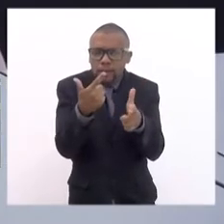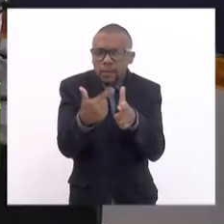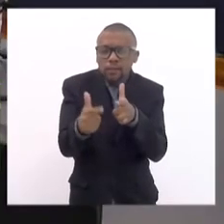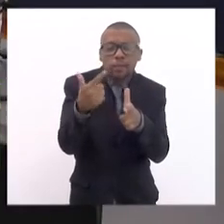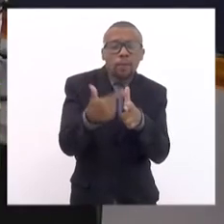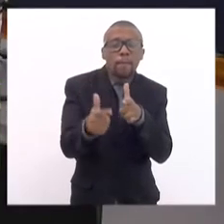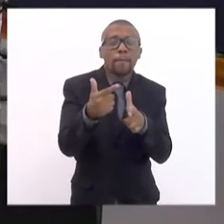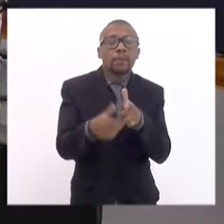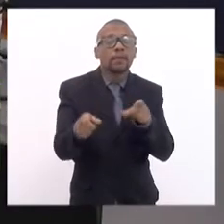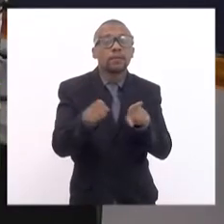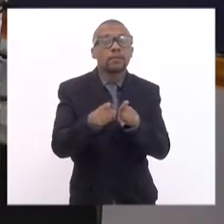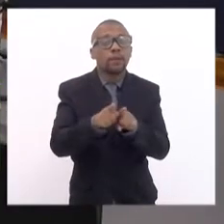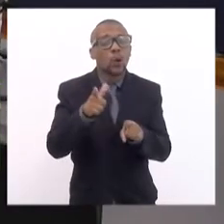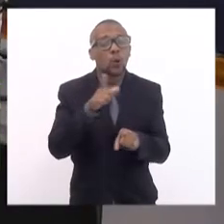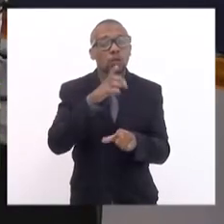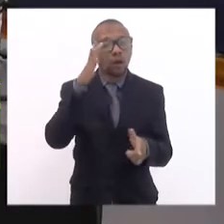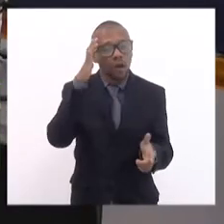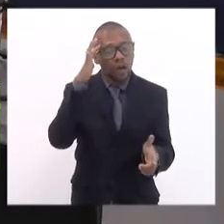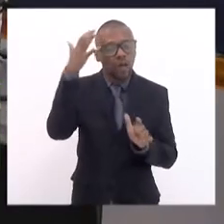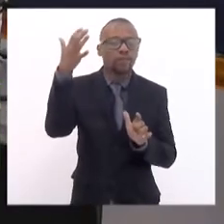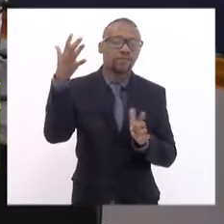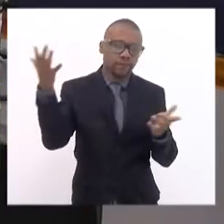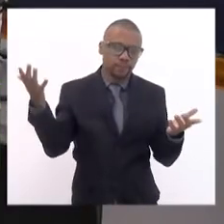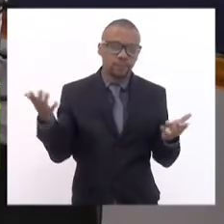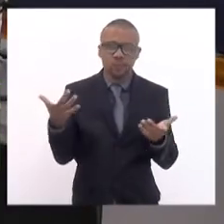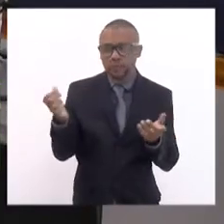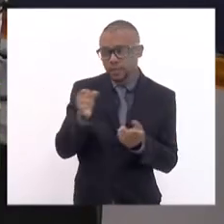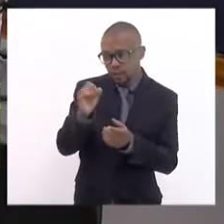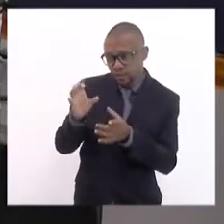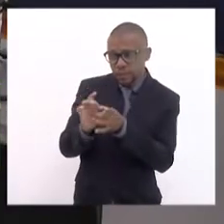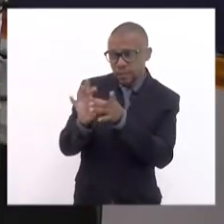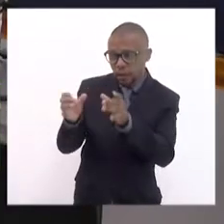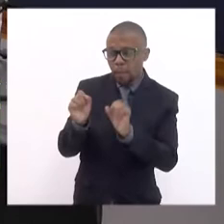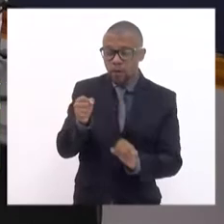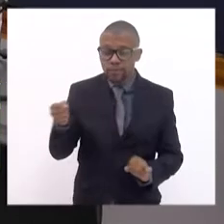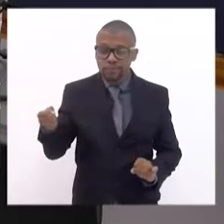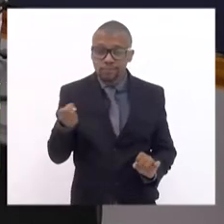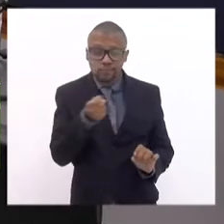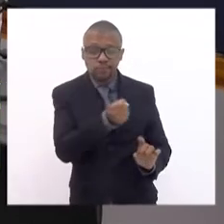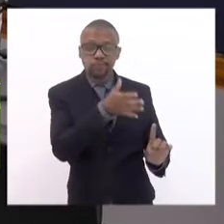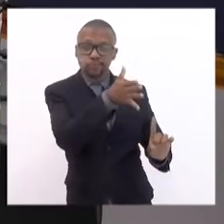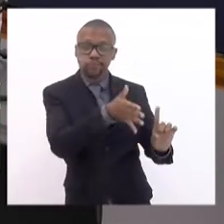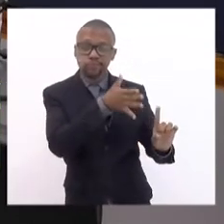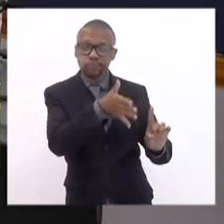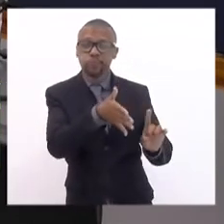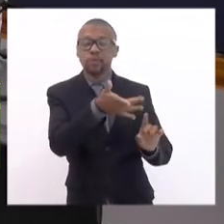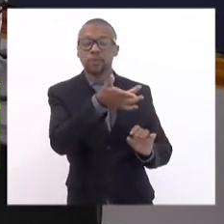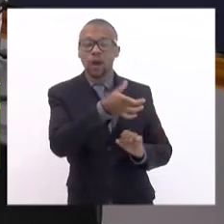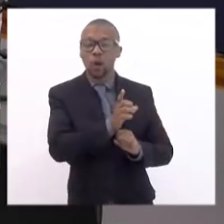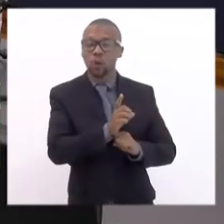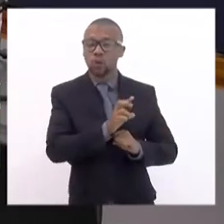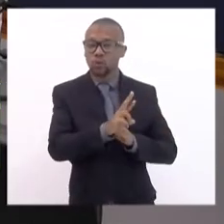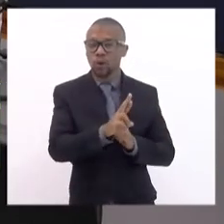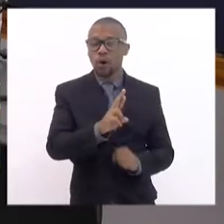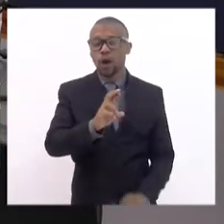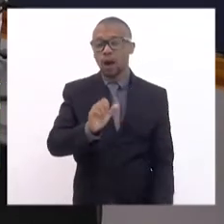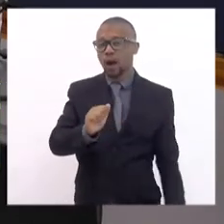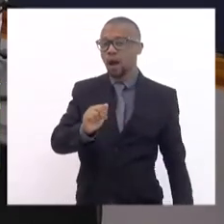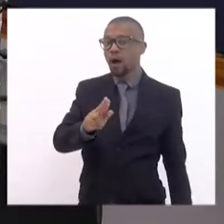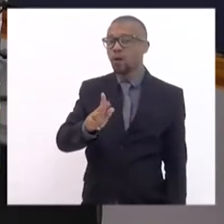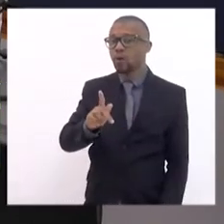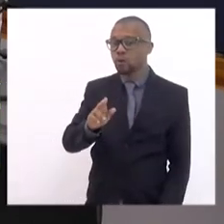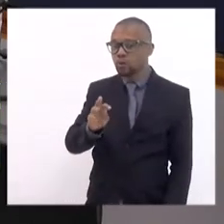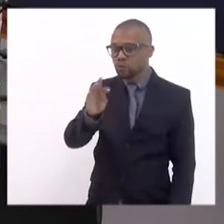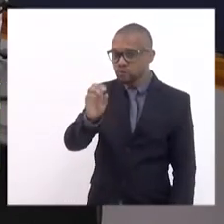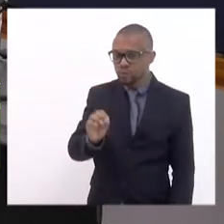doutor? Se o senhor me permitir. Prestes a ser resolvido. Passo a palavra ao doutor Augusto. Claro, por gentileza. Procurador, por